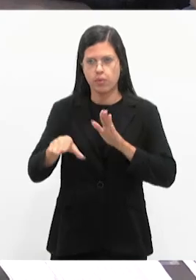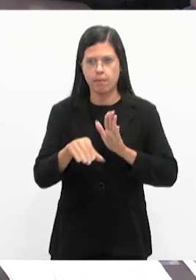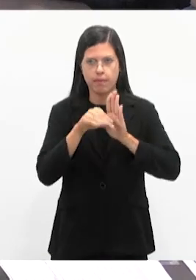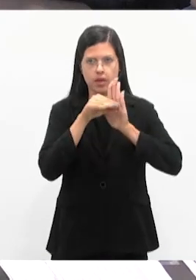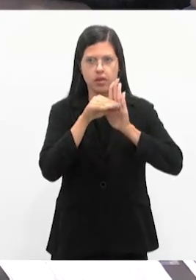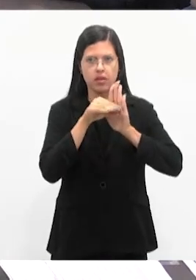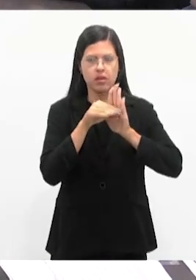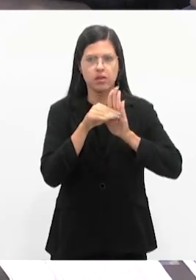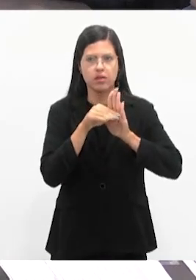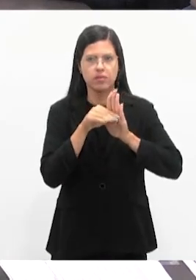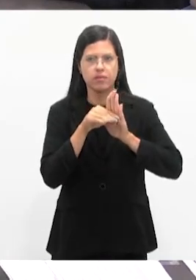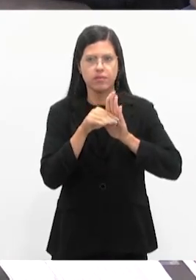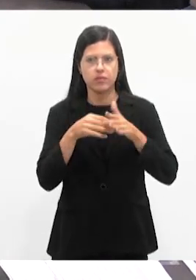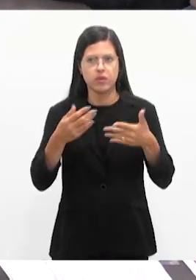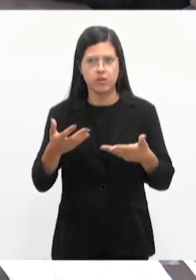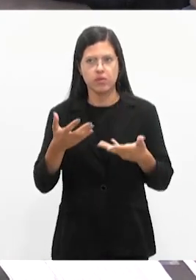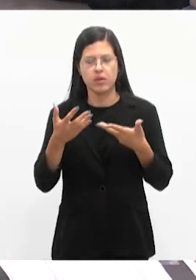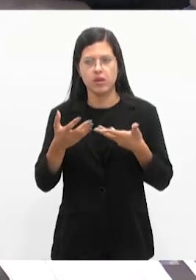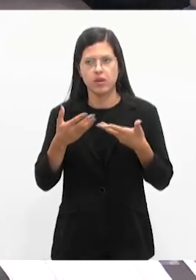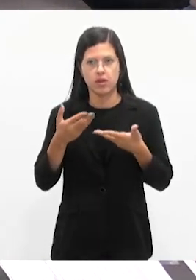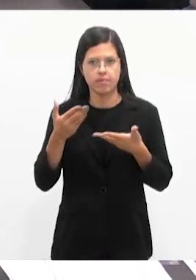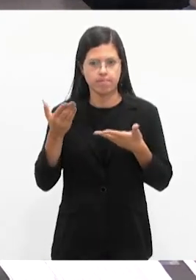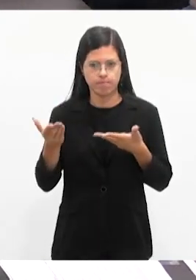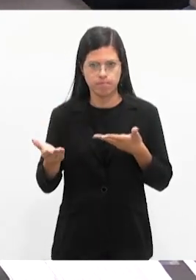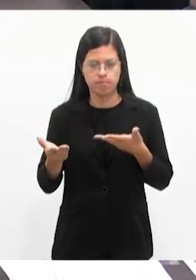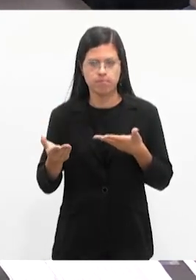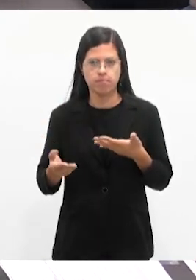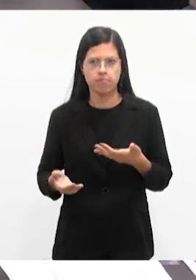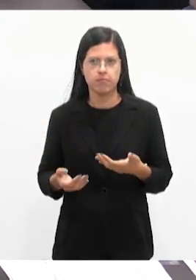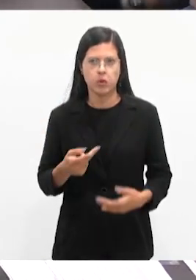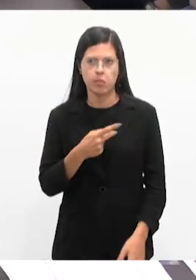emenda. Eu gostaria que Vossa Excelência